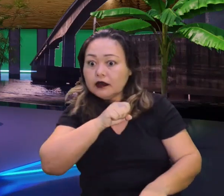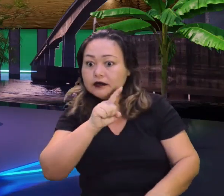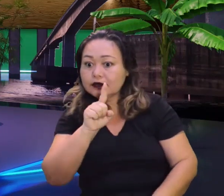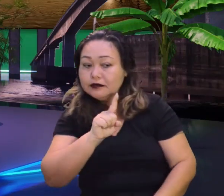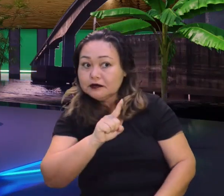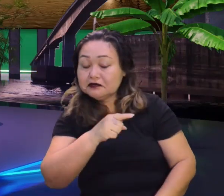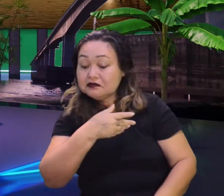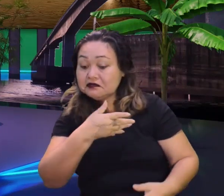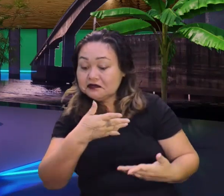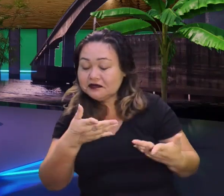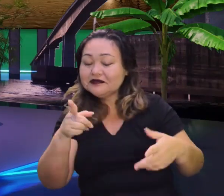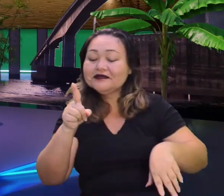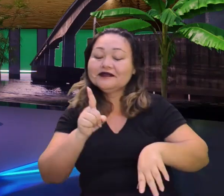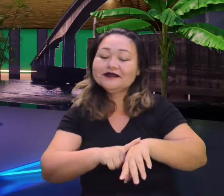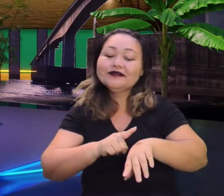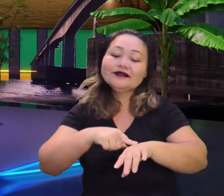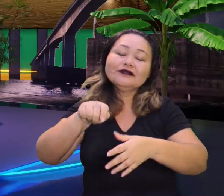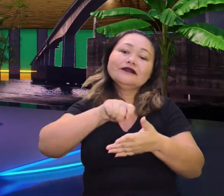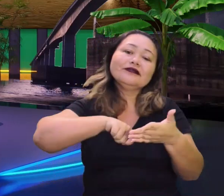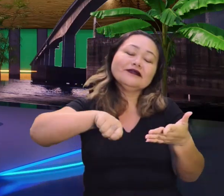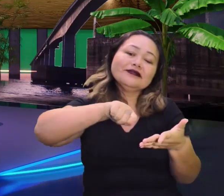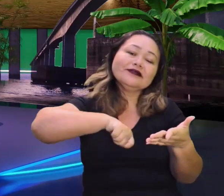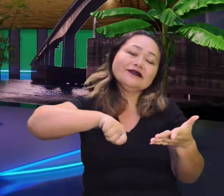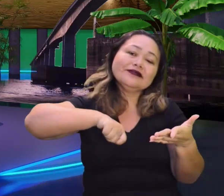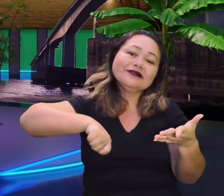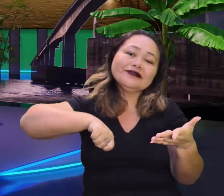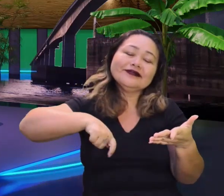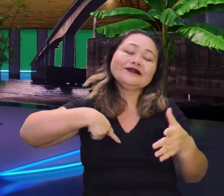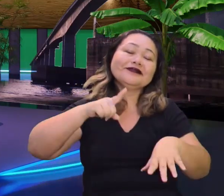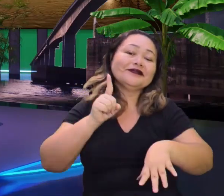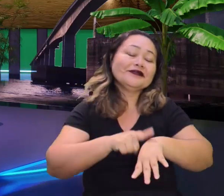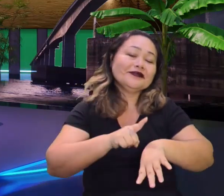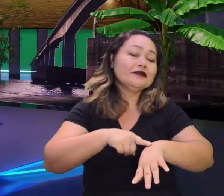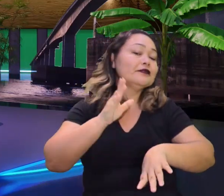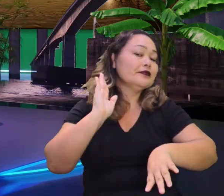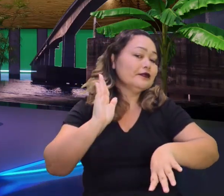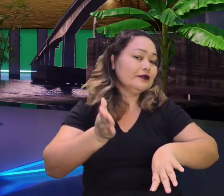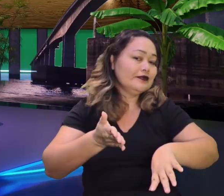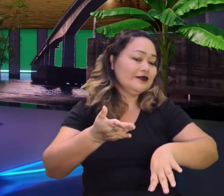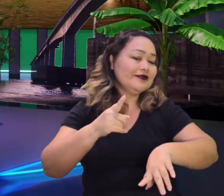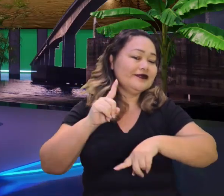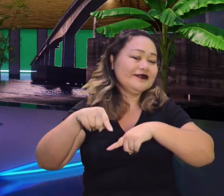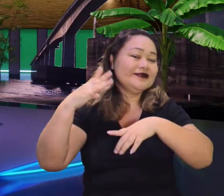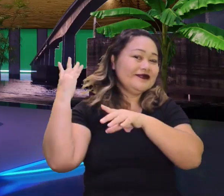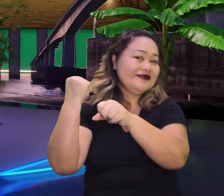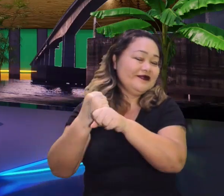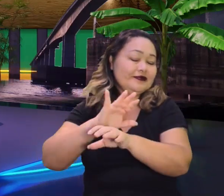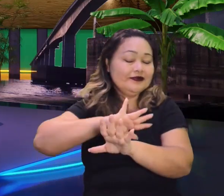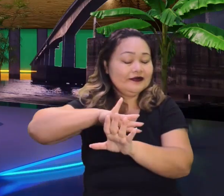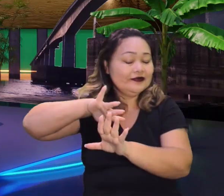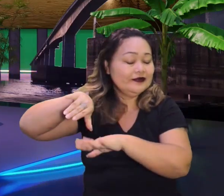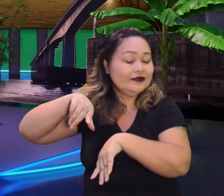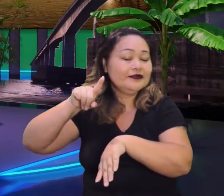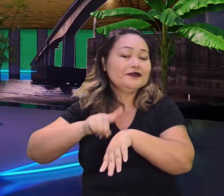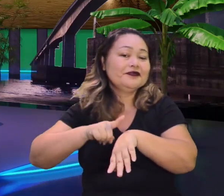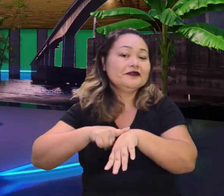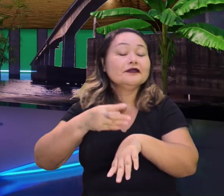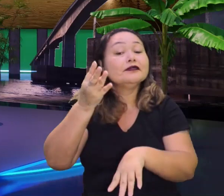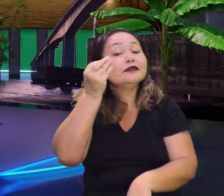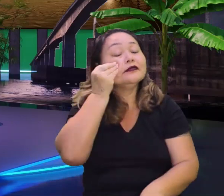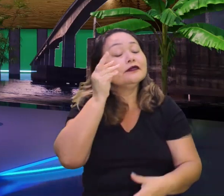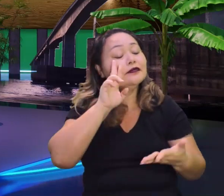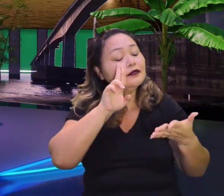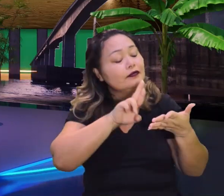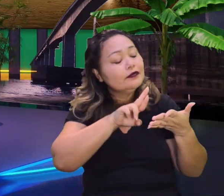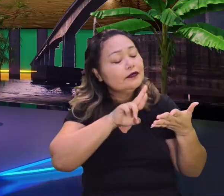rápido. Agora é a correção. Já deu tempo. Deixa para lá o negócio de revisão. Agora é a hora de